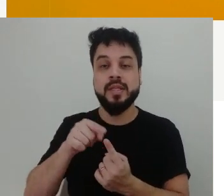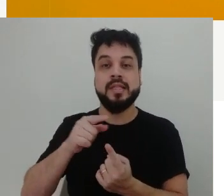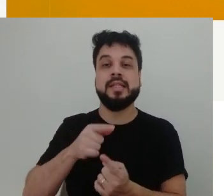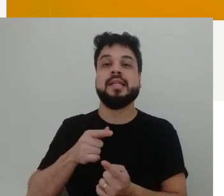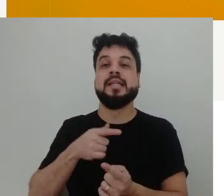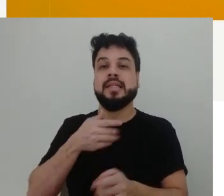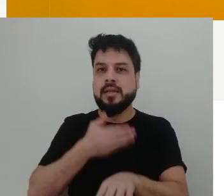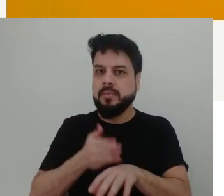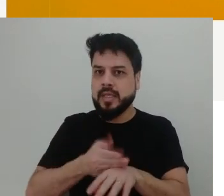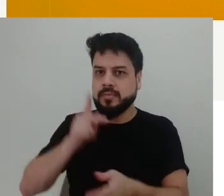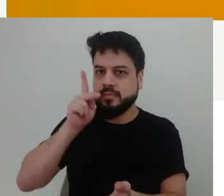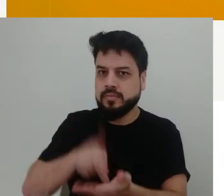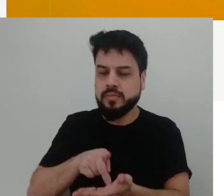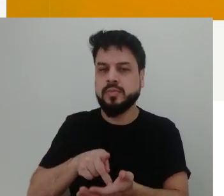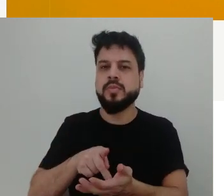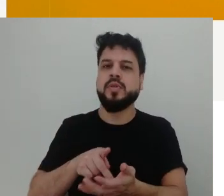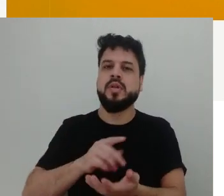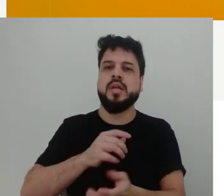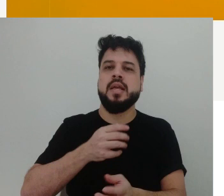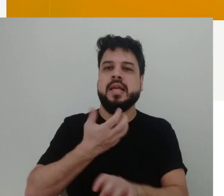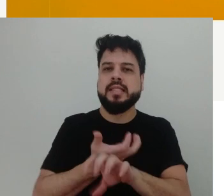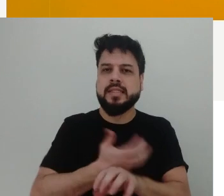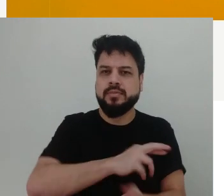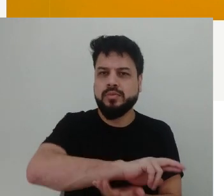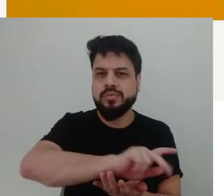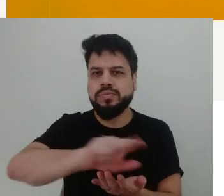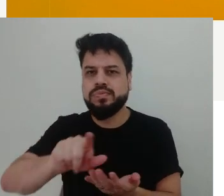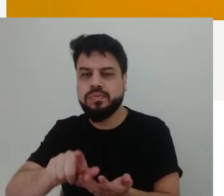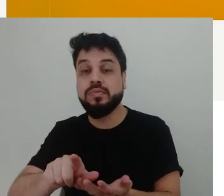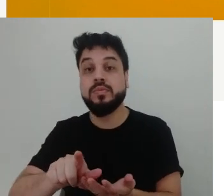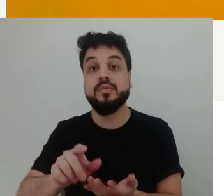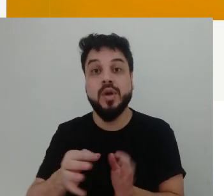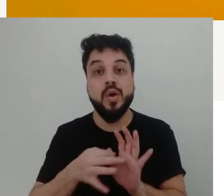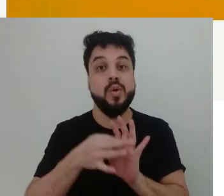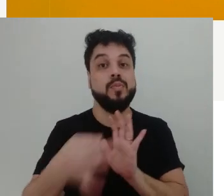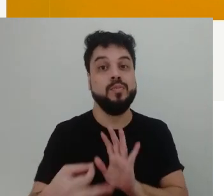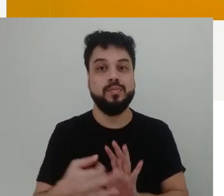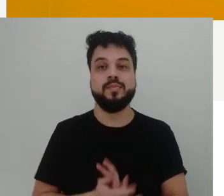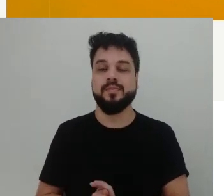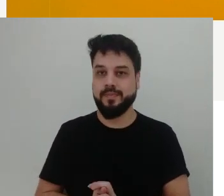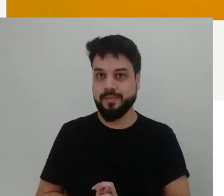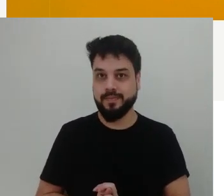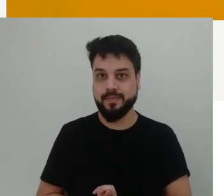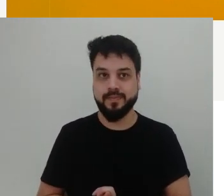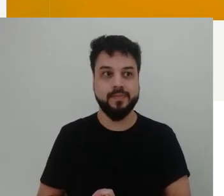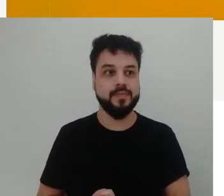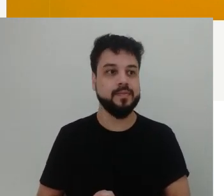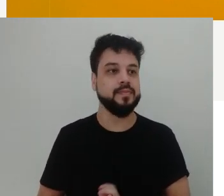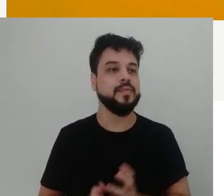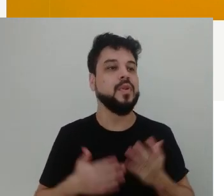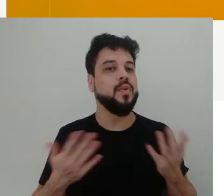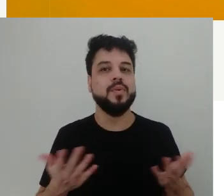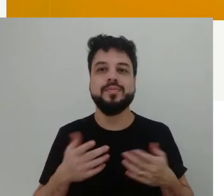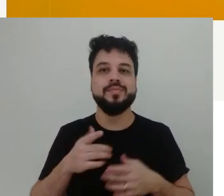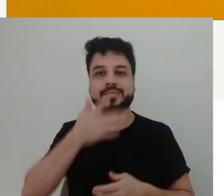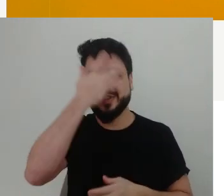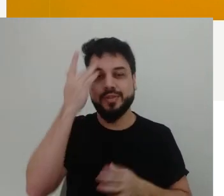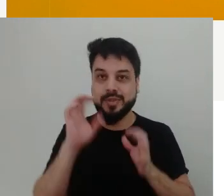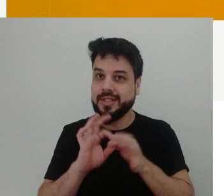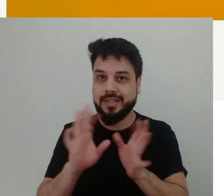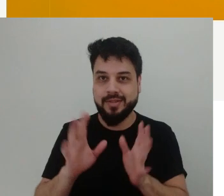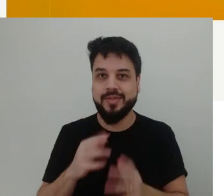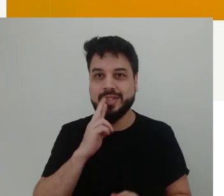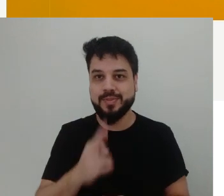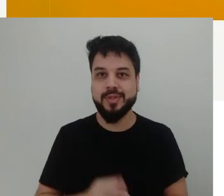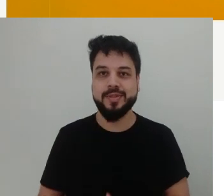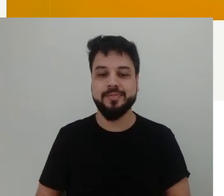é um pouco como eu dizia, essa conquista eu acho que é individual, mas ela se torna